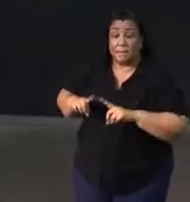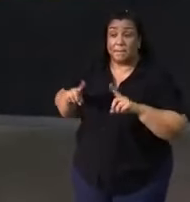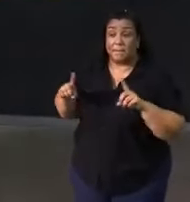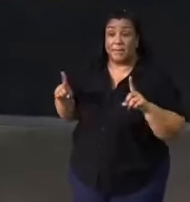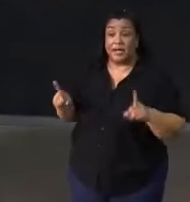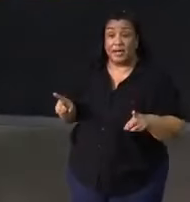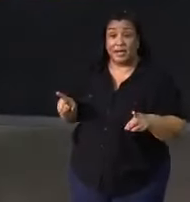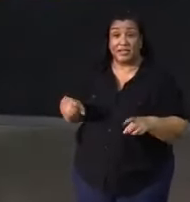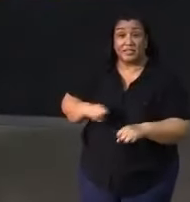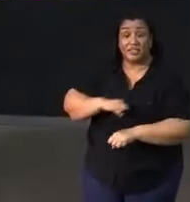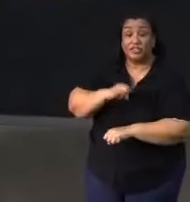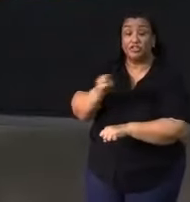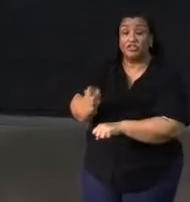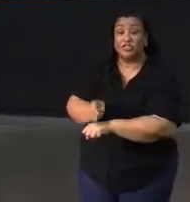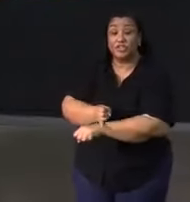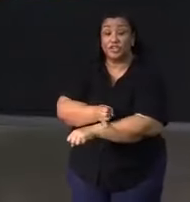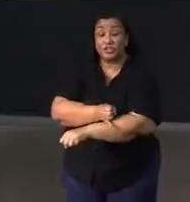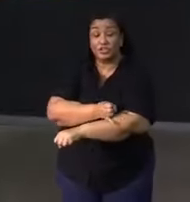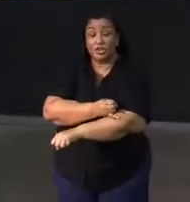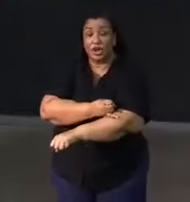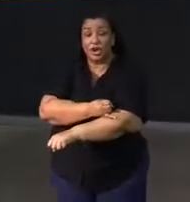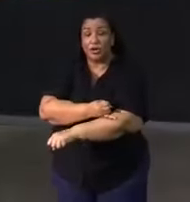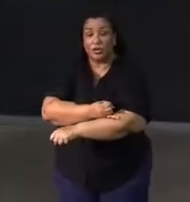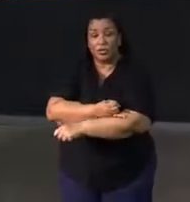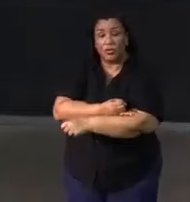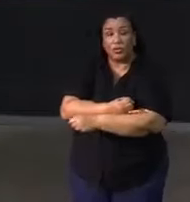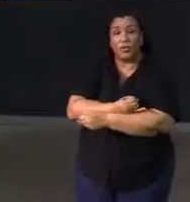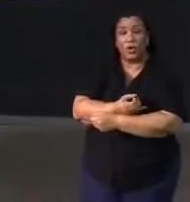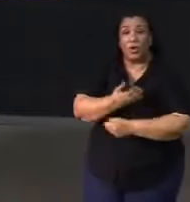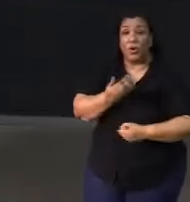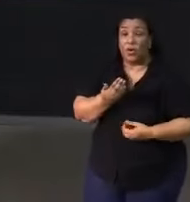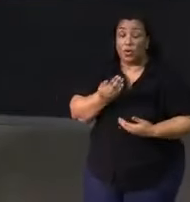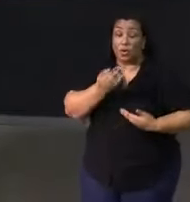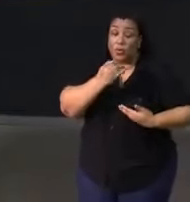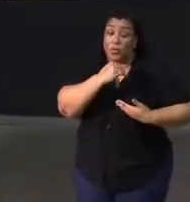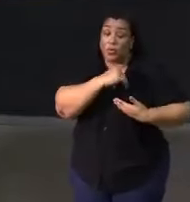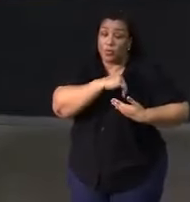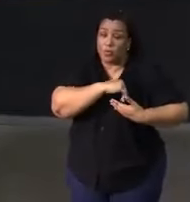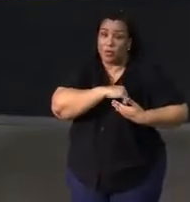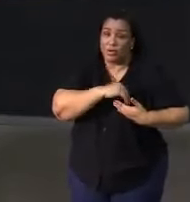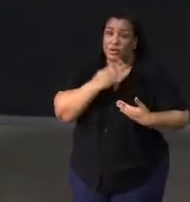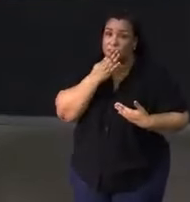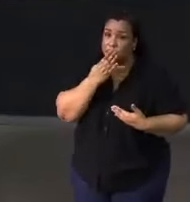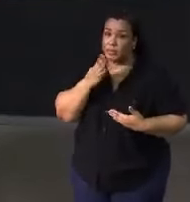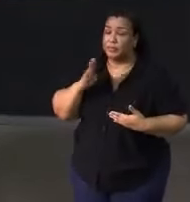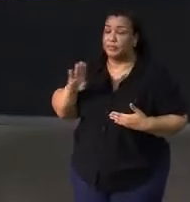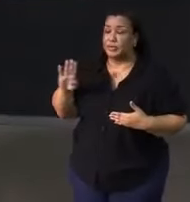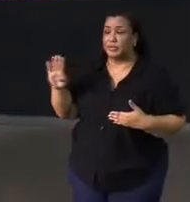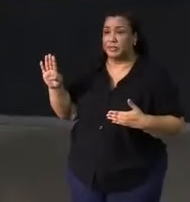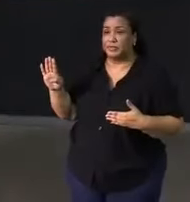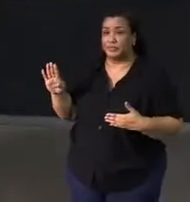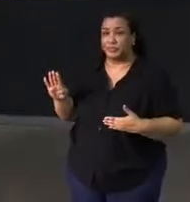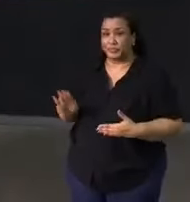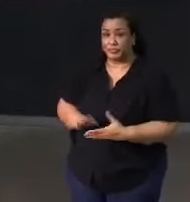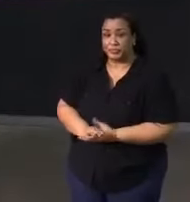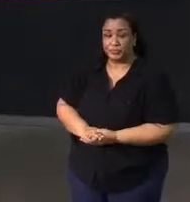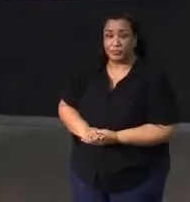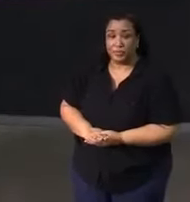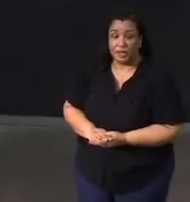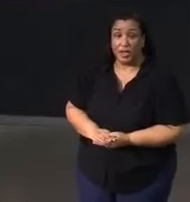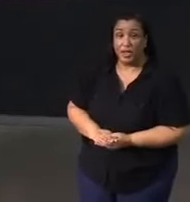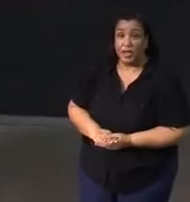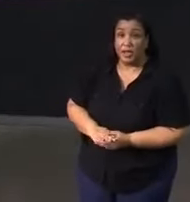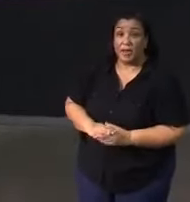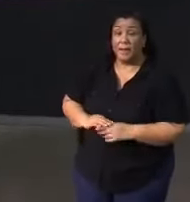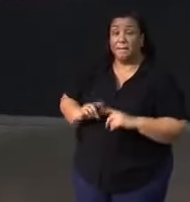Jacó guarda isso em seu coração. Essa promessa ficou ali inculcada na cabeça desse menino, mas eles